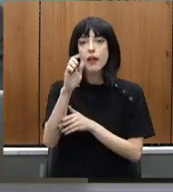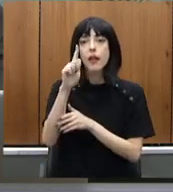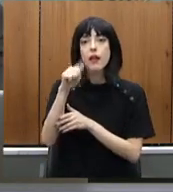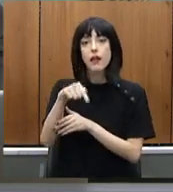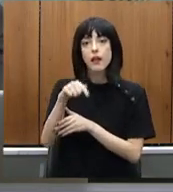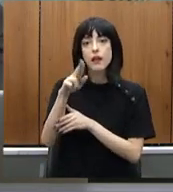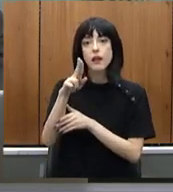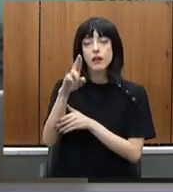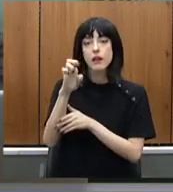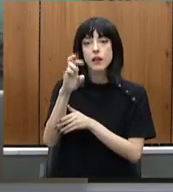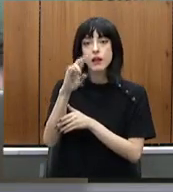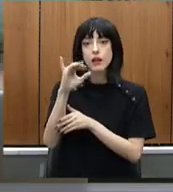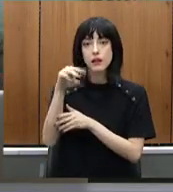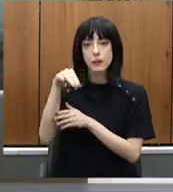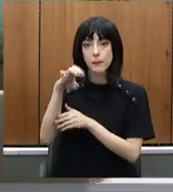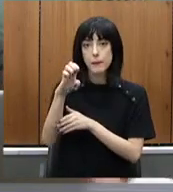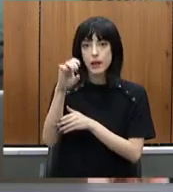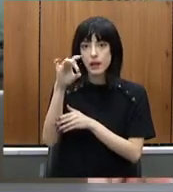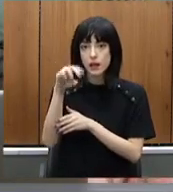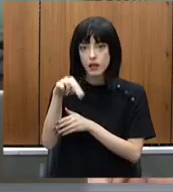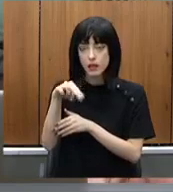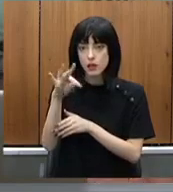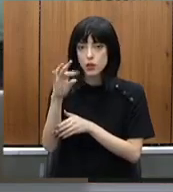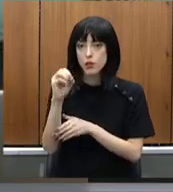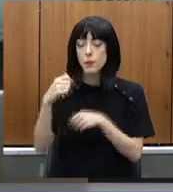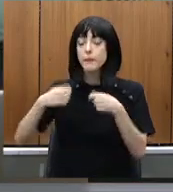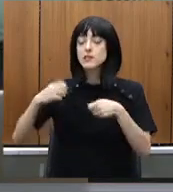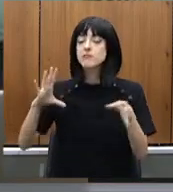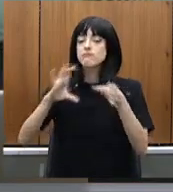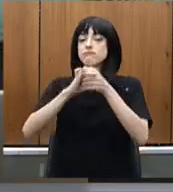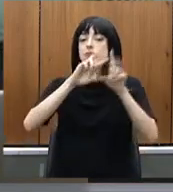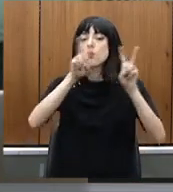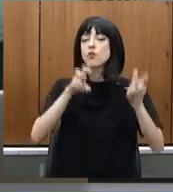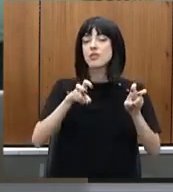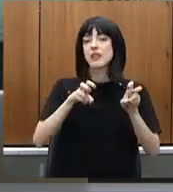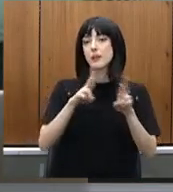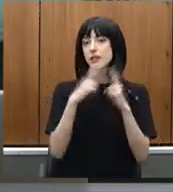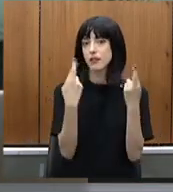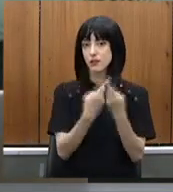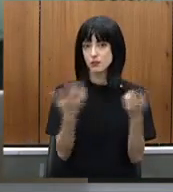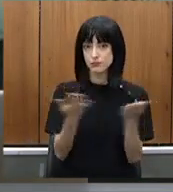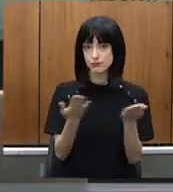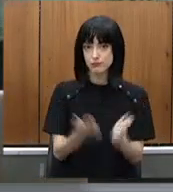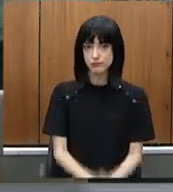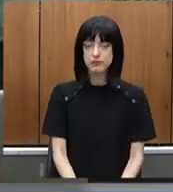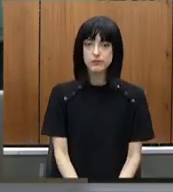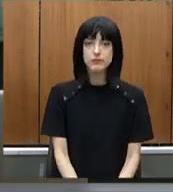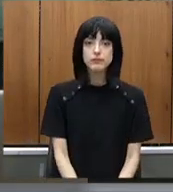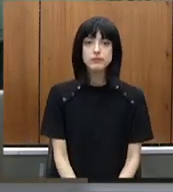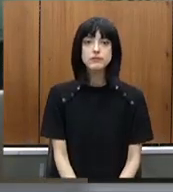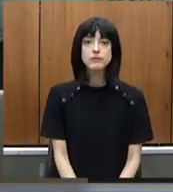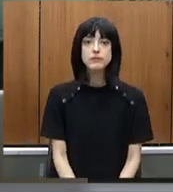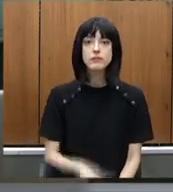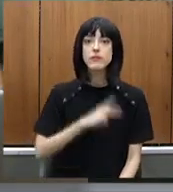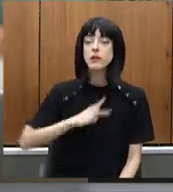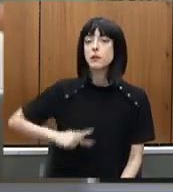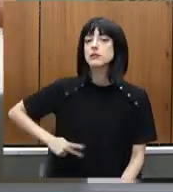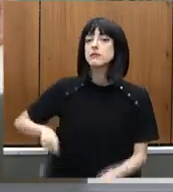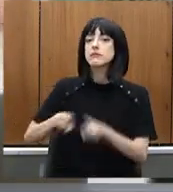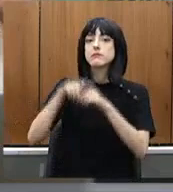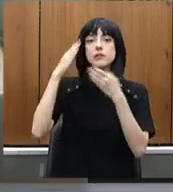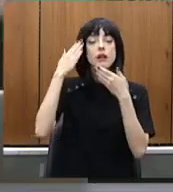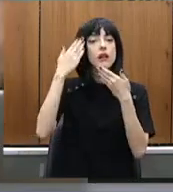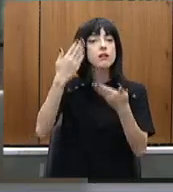que serão deliberadas ao final desta reunião presidência também agradece a